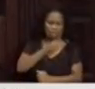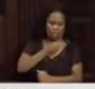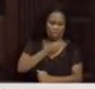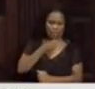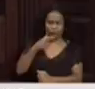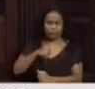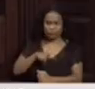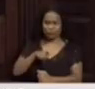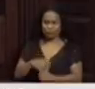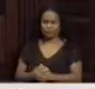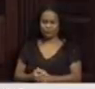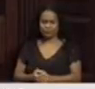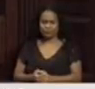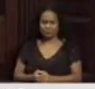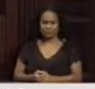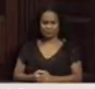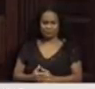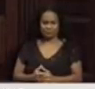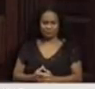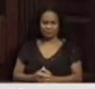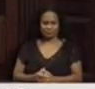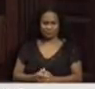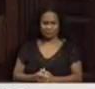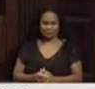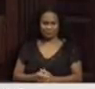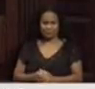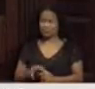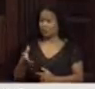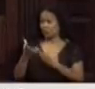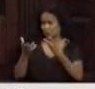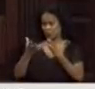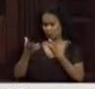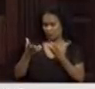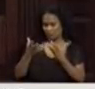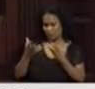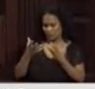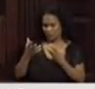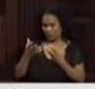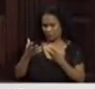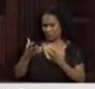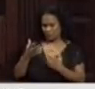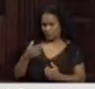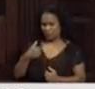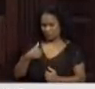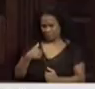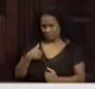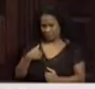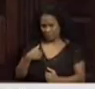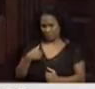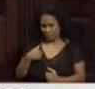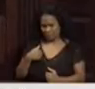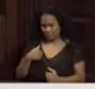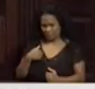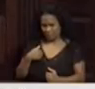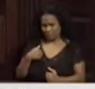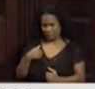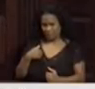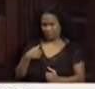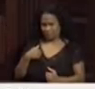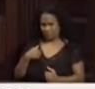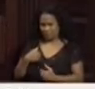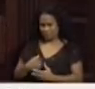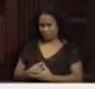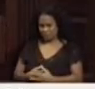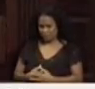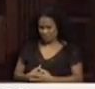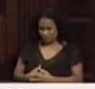Muito medo. Questão de ordem, senhora presidenta. Só queria detalhar que eu não sou aqui, não quero ser o dono do regimento interno,